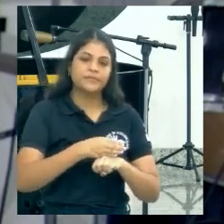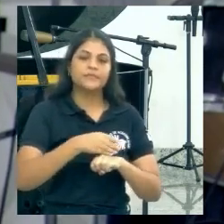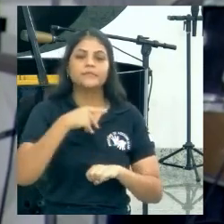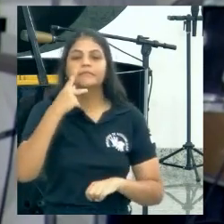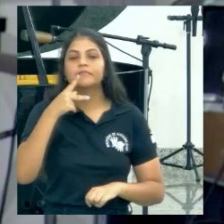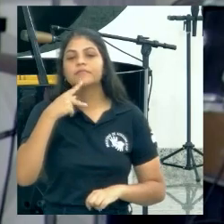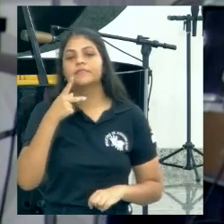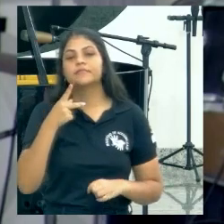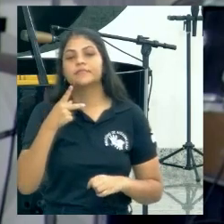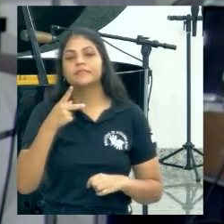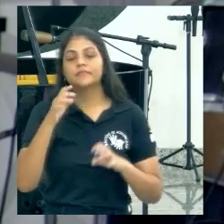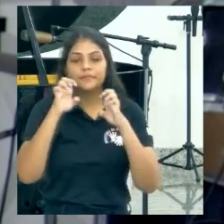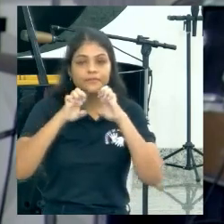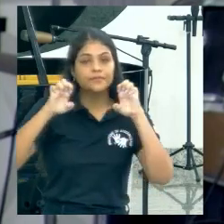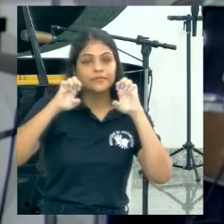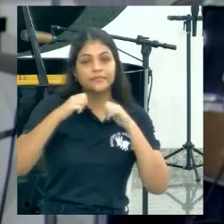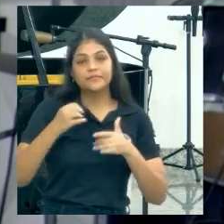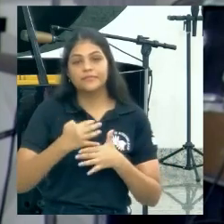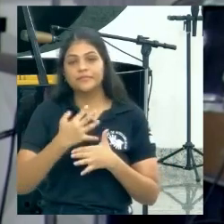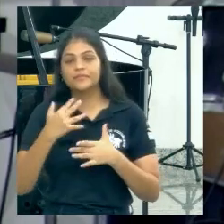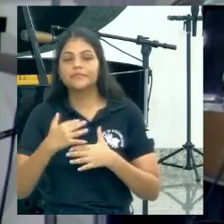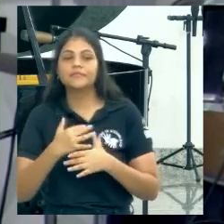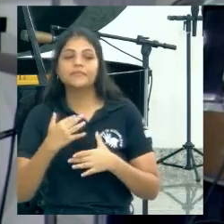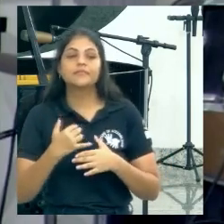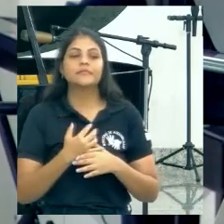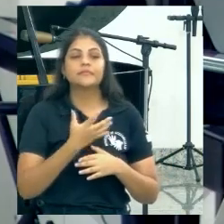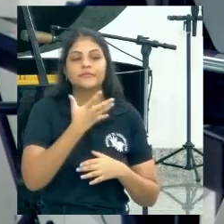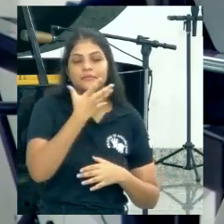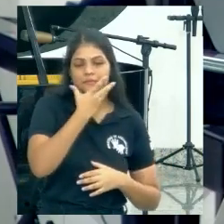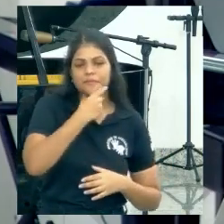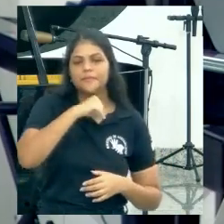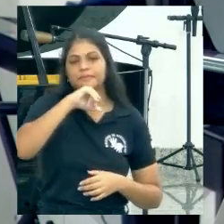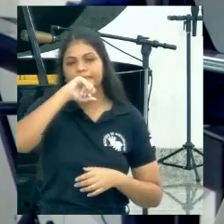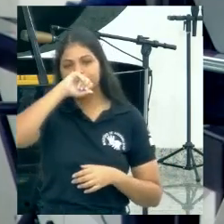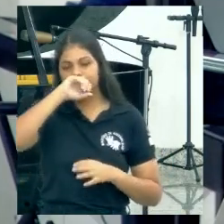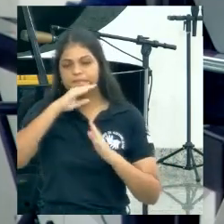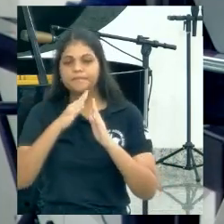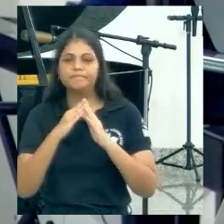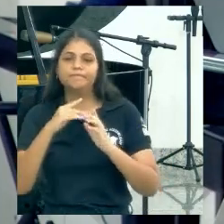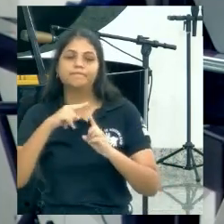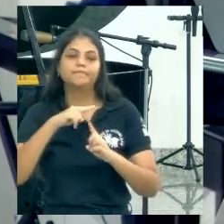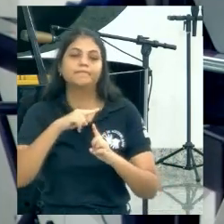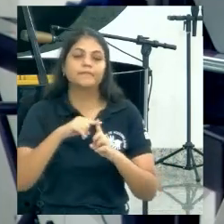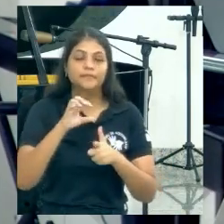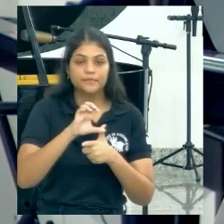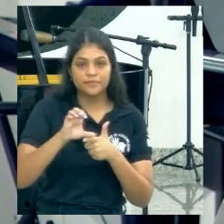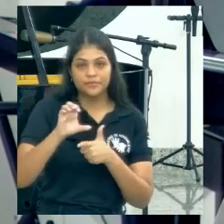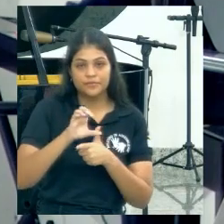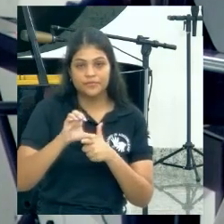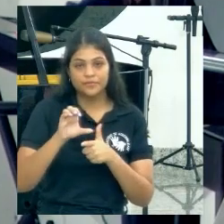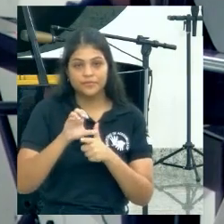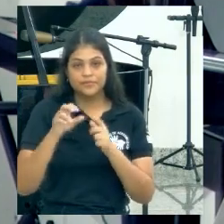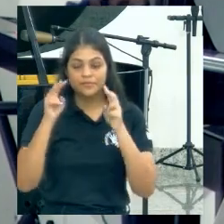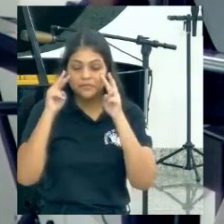naquela cidade. Ele foi o pai daquela congregação. Ele acompanhou aquela